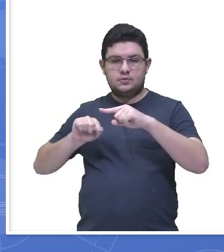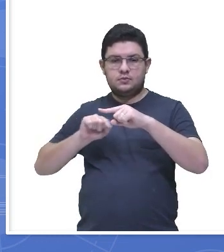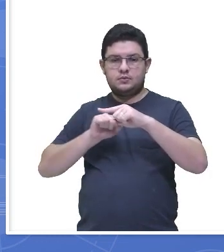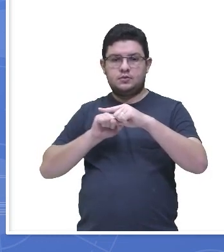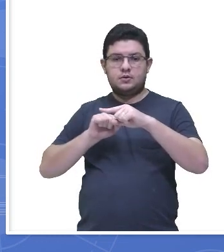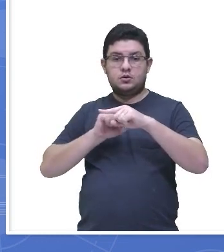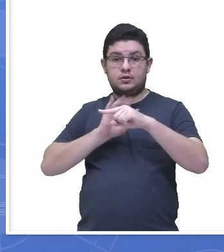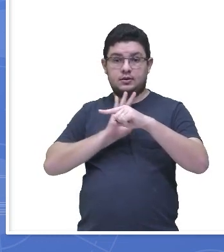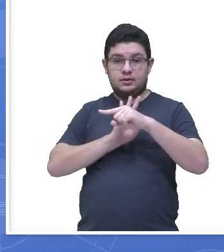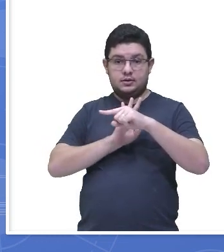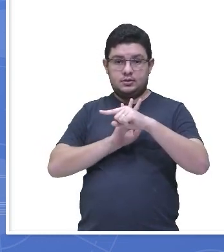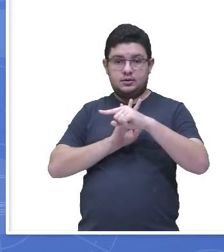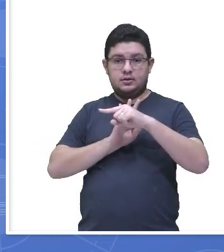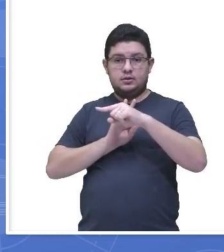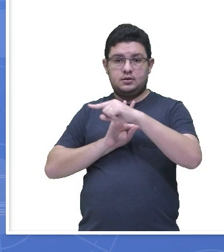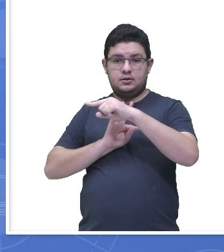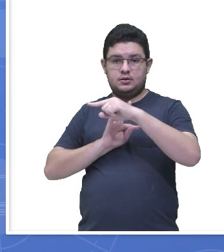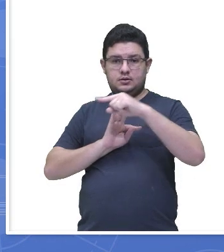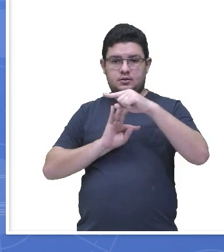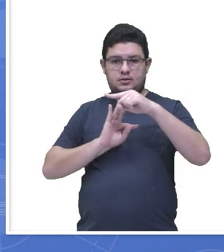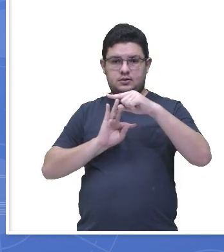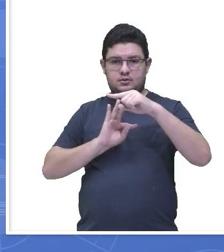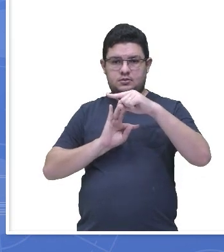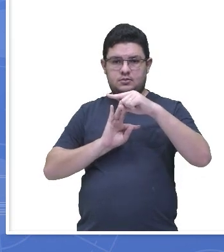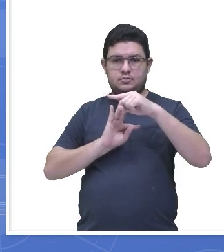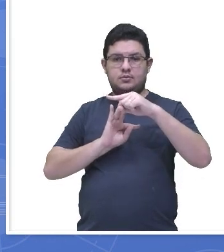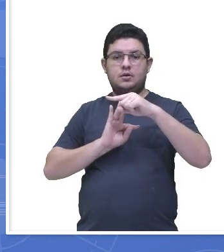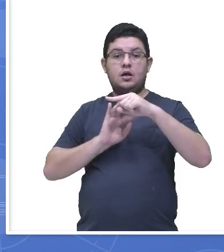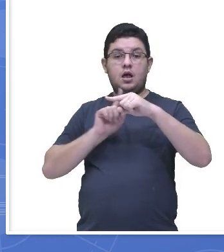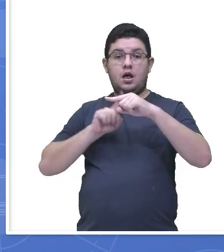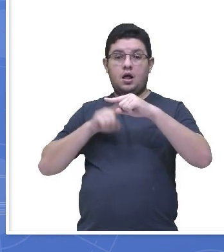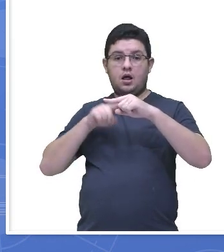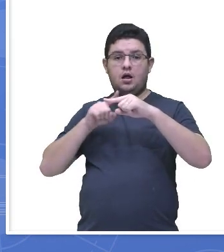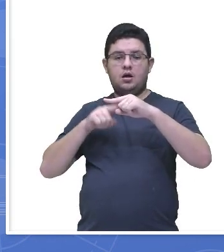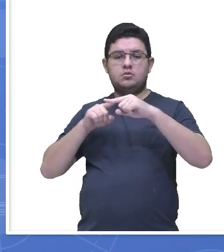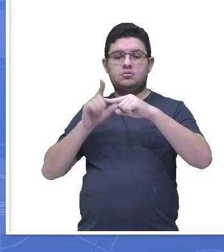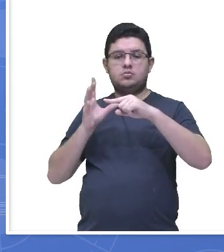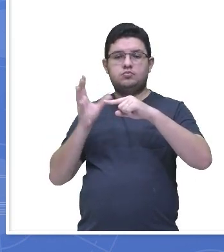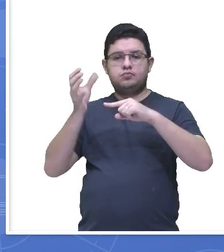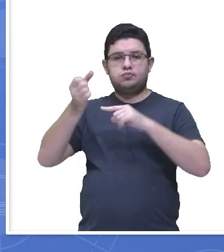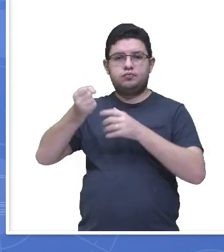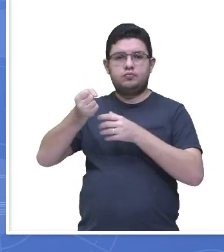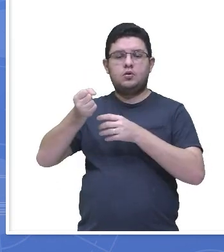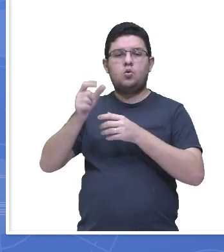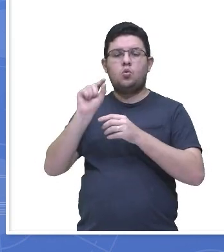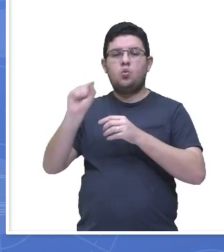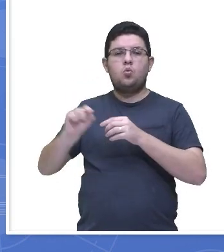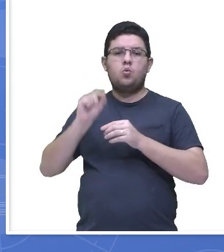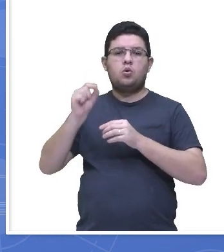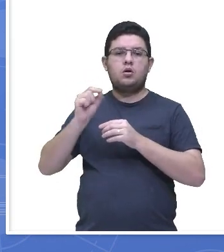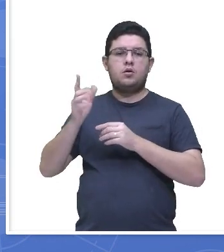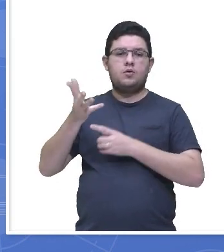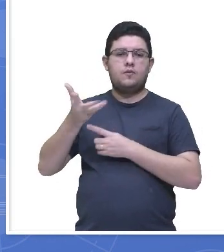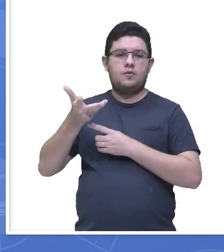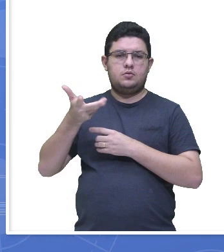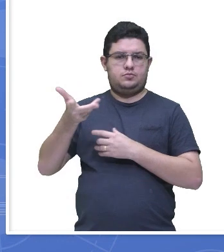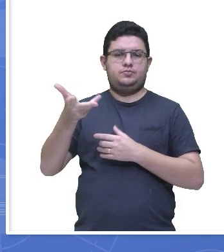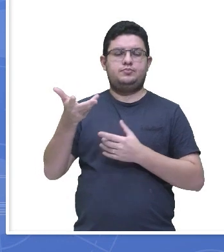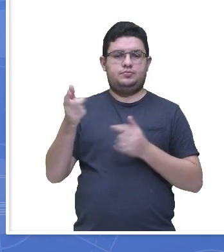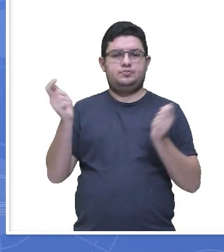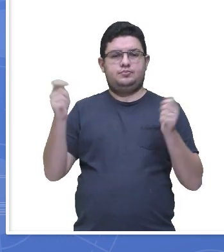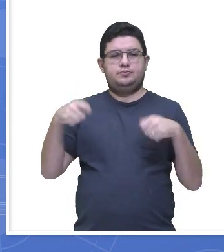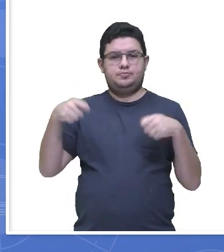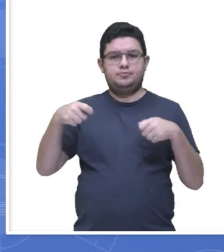da posição, ele me dá a condição, né, a possibilidade de calcular a velocidade